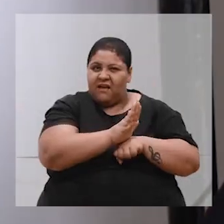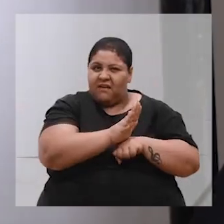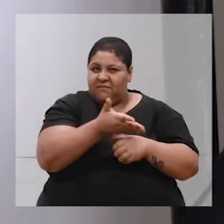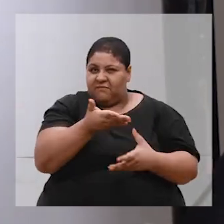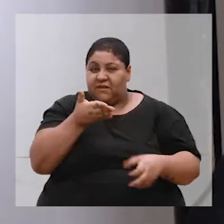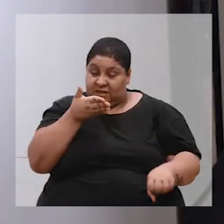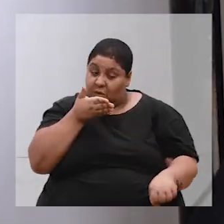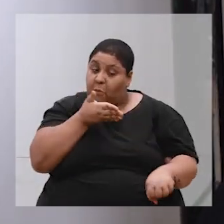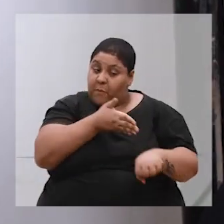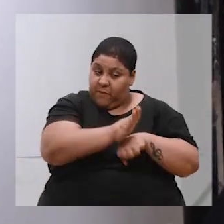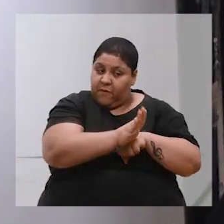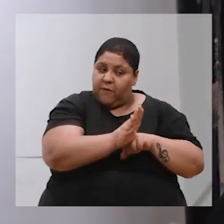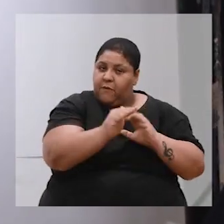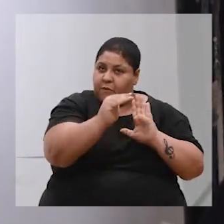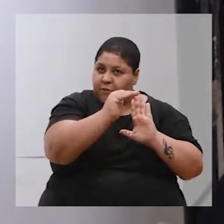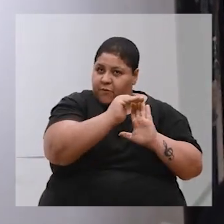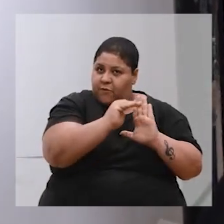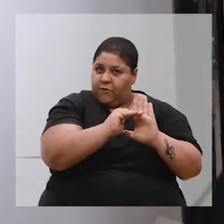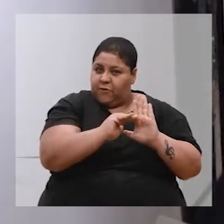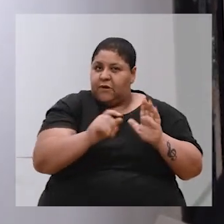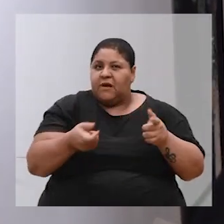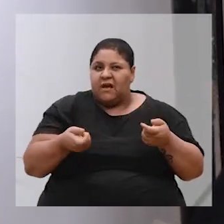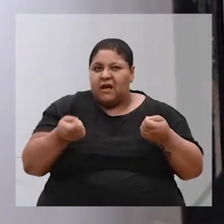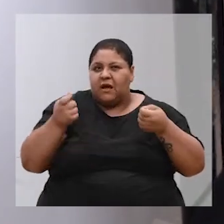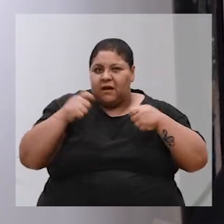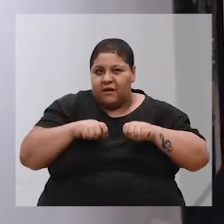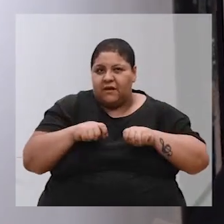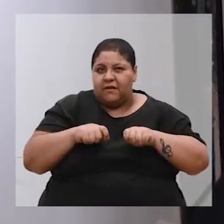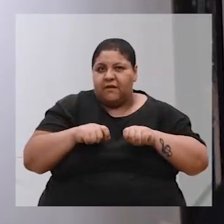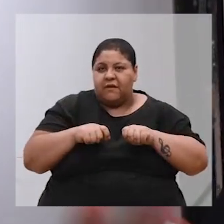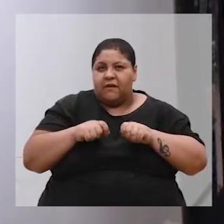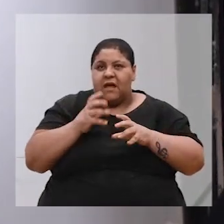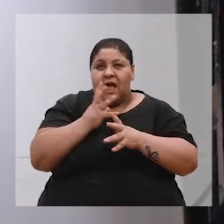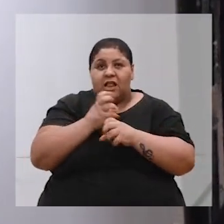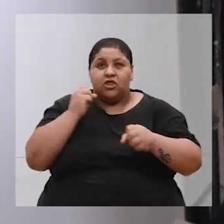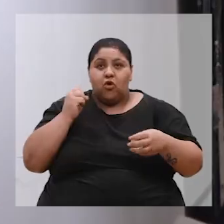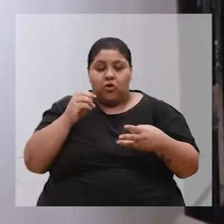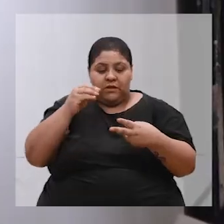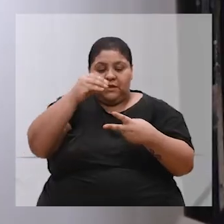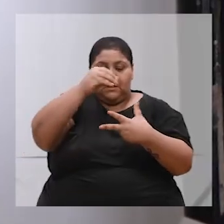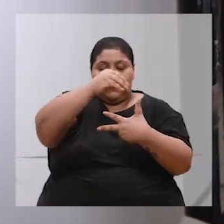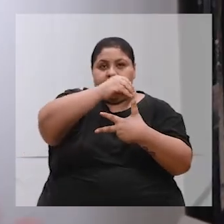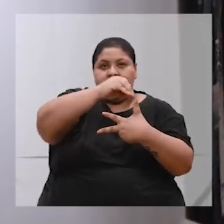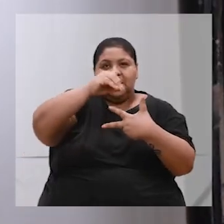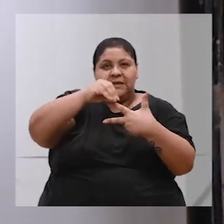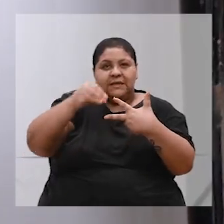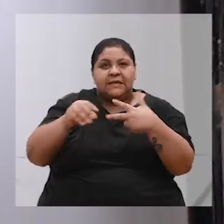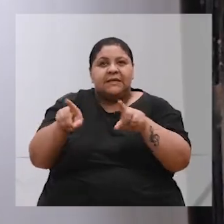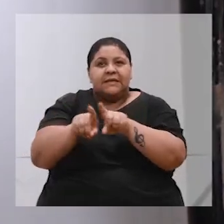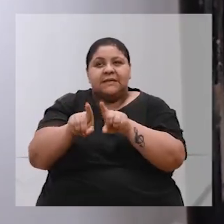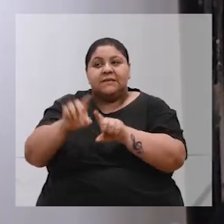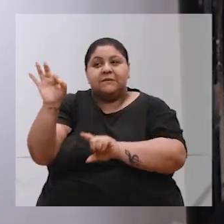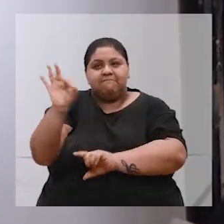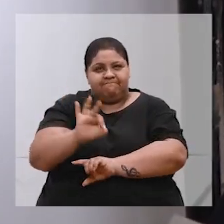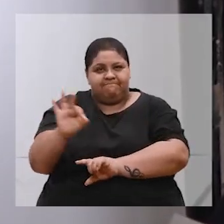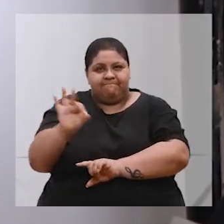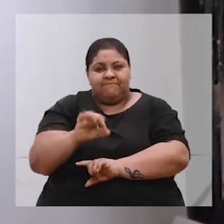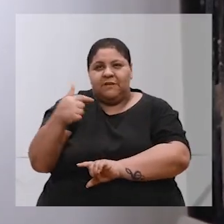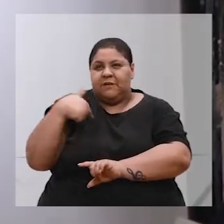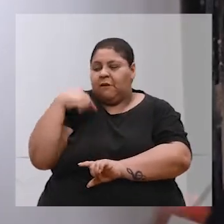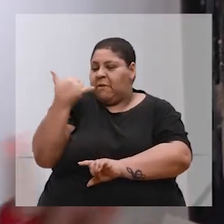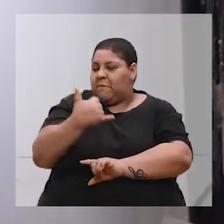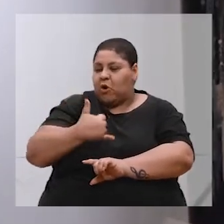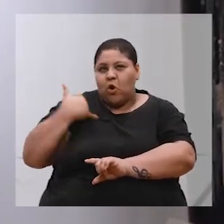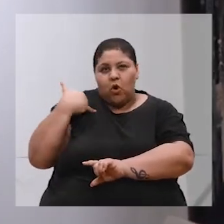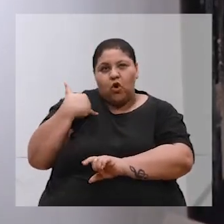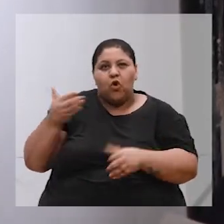então eu entrei, né, o programa ele possibilita a nota do Enem e também entrei pelas cotas. Então, para mim, é